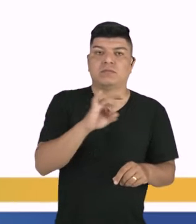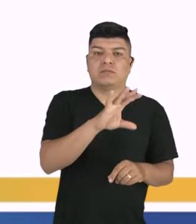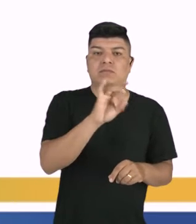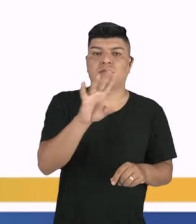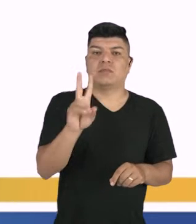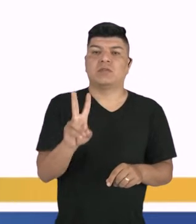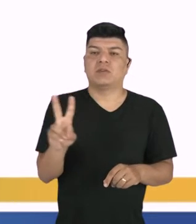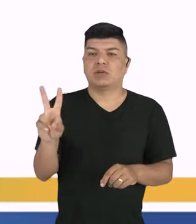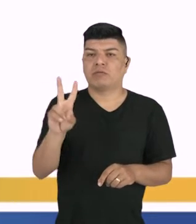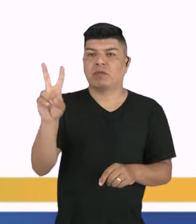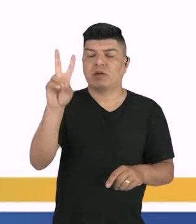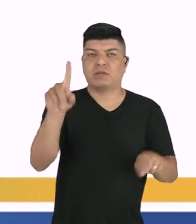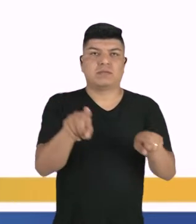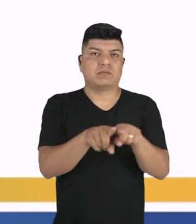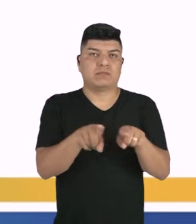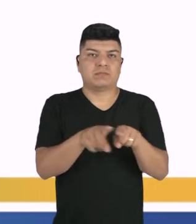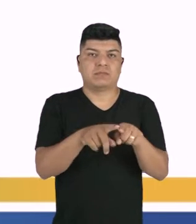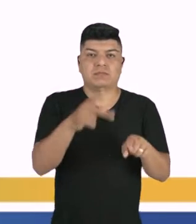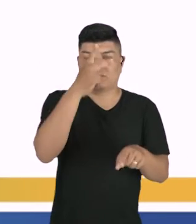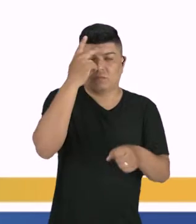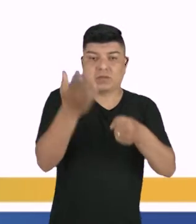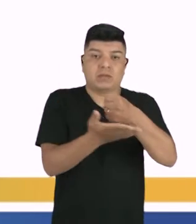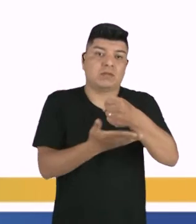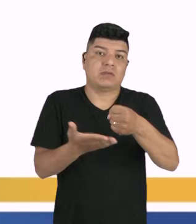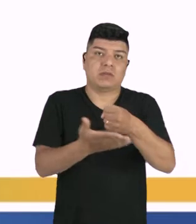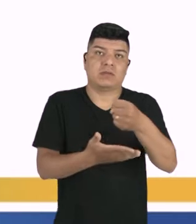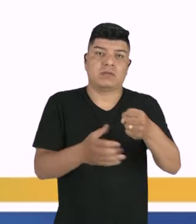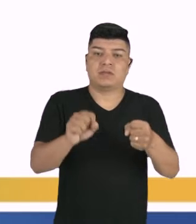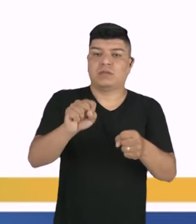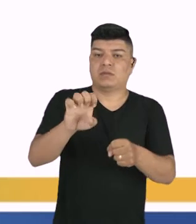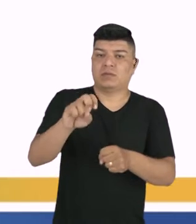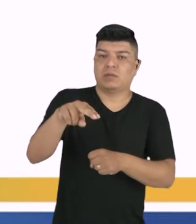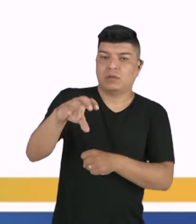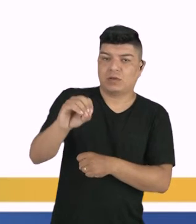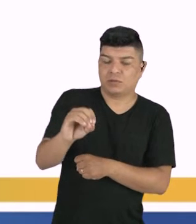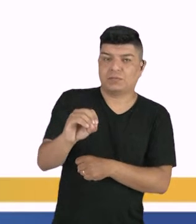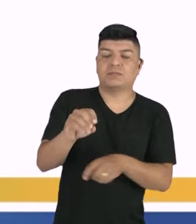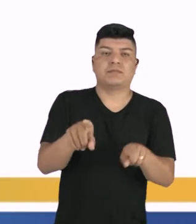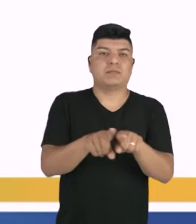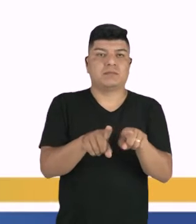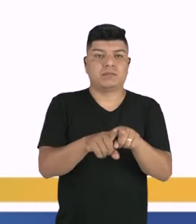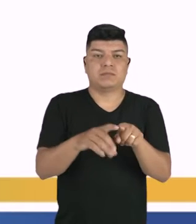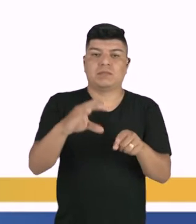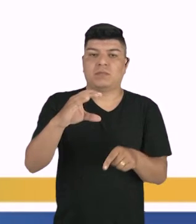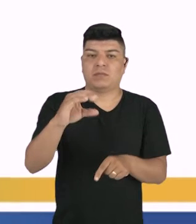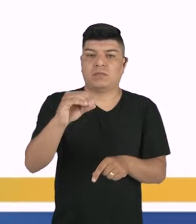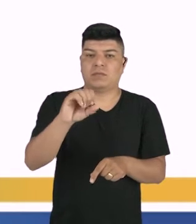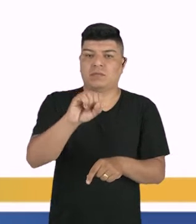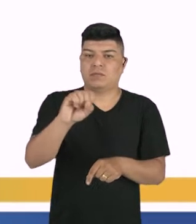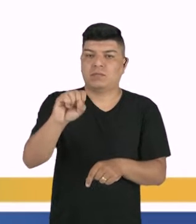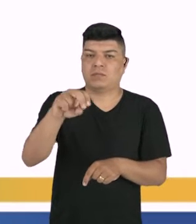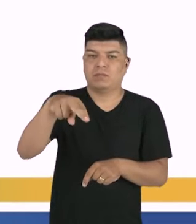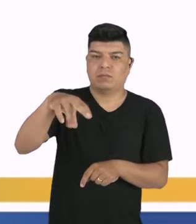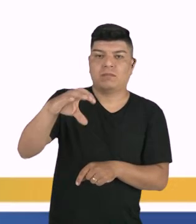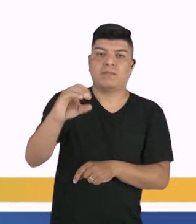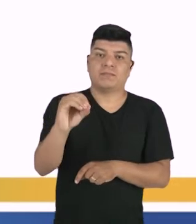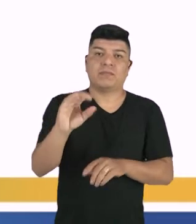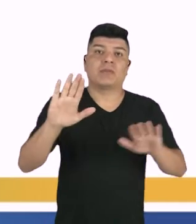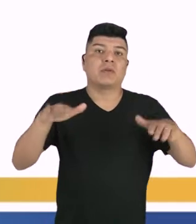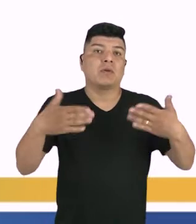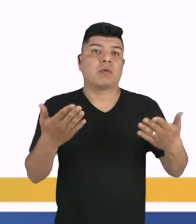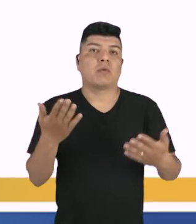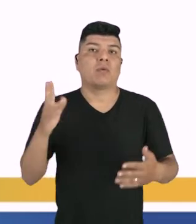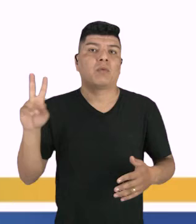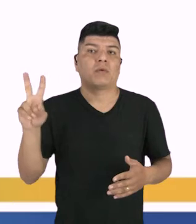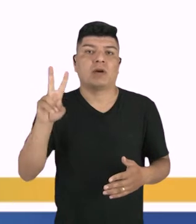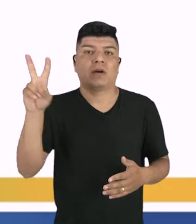seus valores das funções básicas, né? Seno, cosseno. Então nós queremos saber qual é o valor do arco